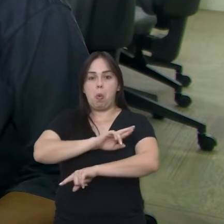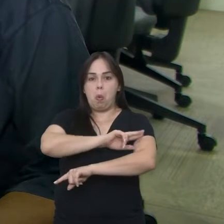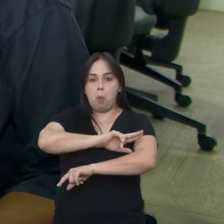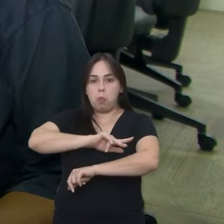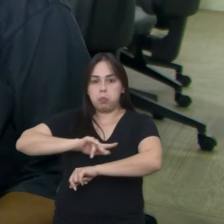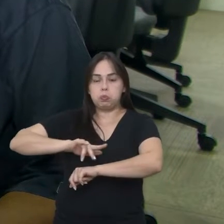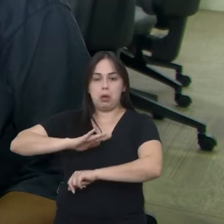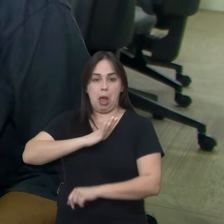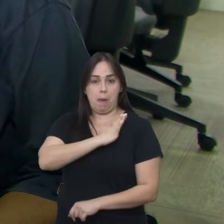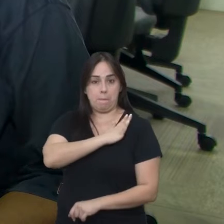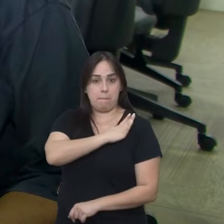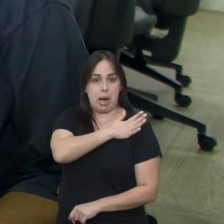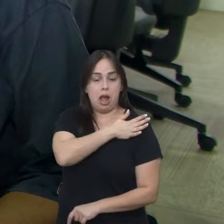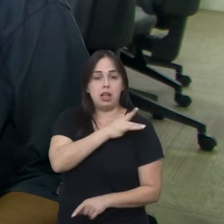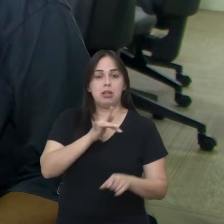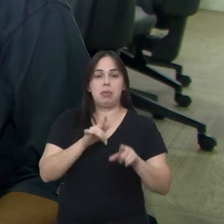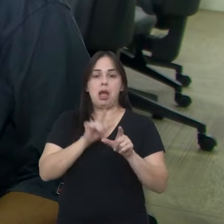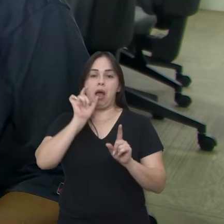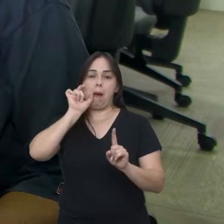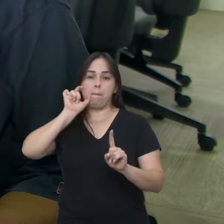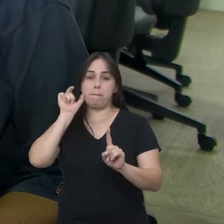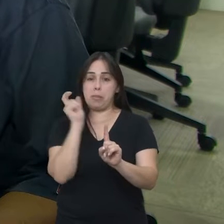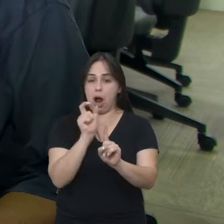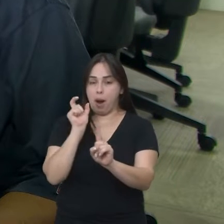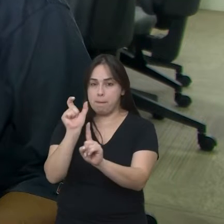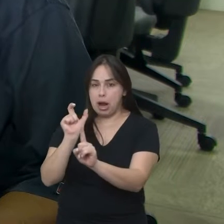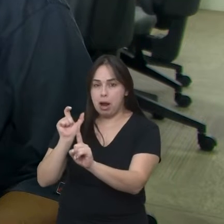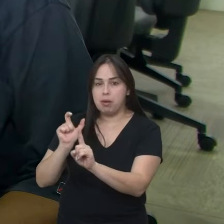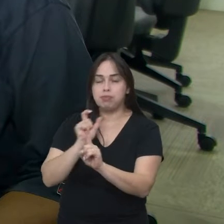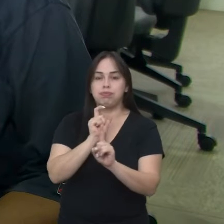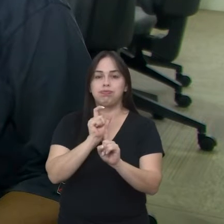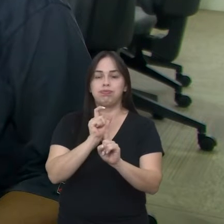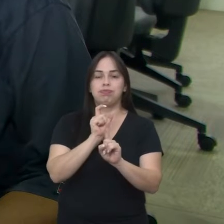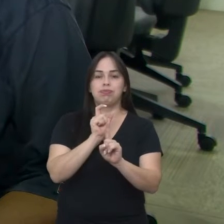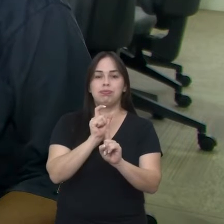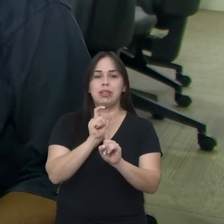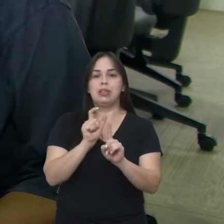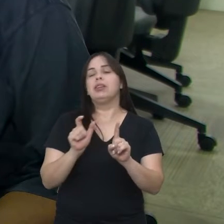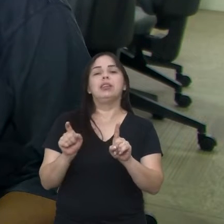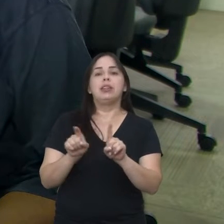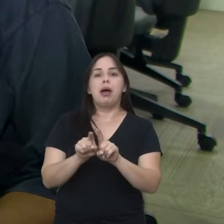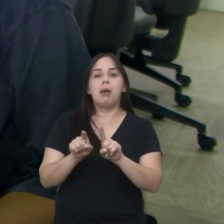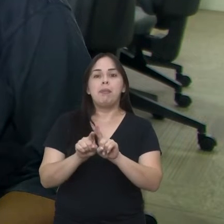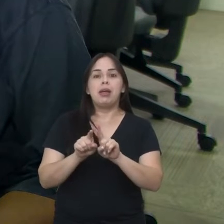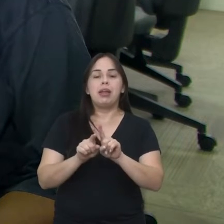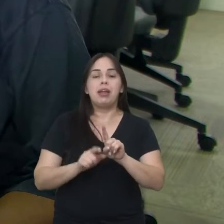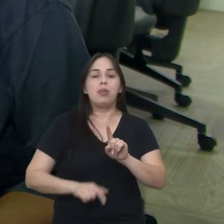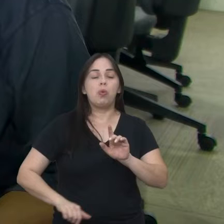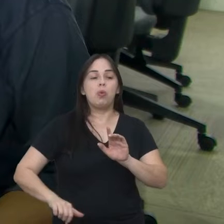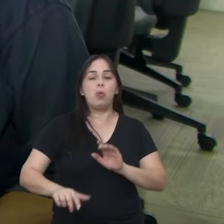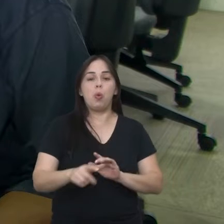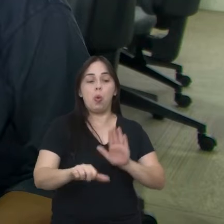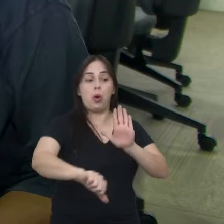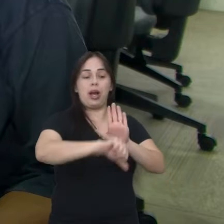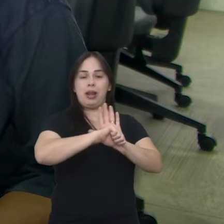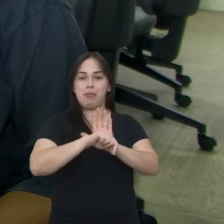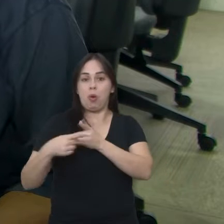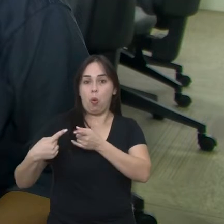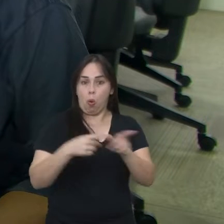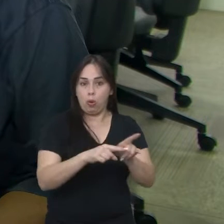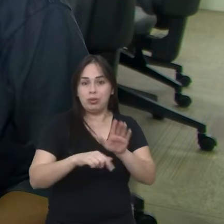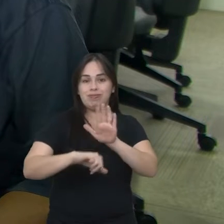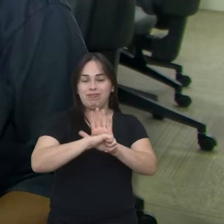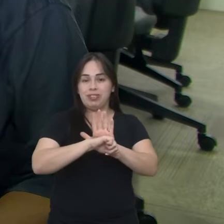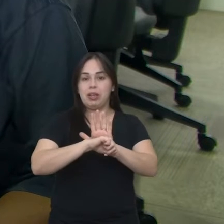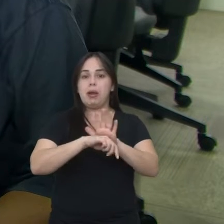O racismo e a injúria racial e o genocídio da população negra